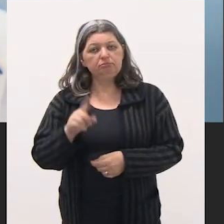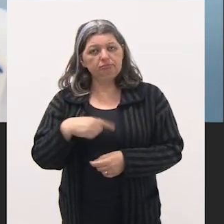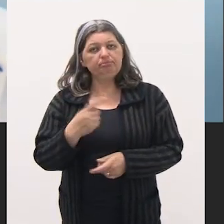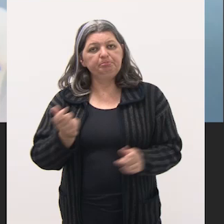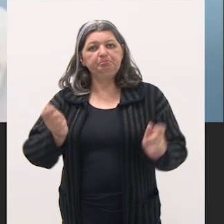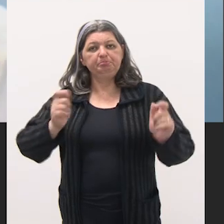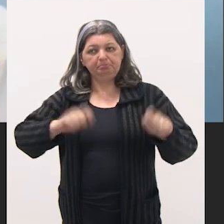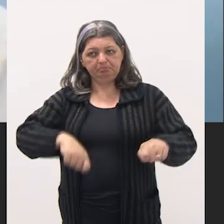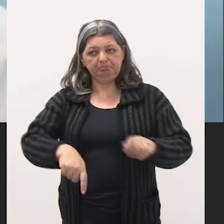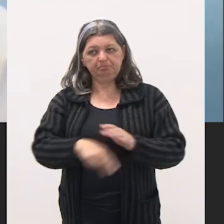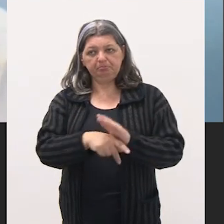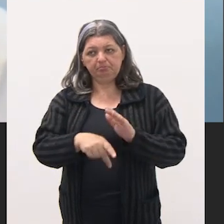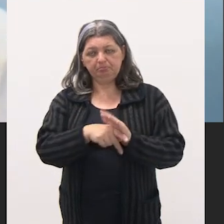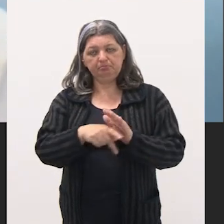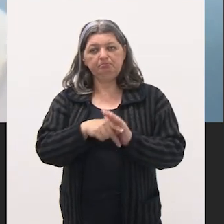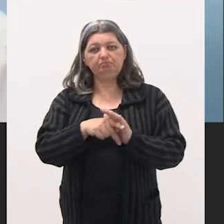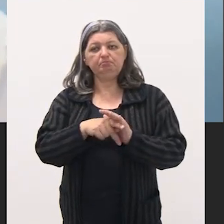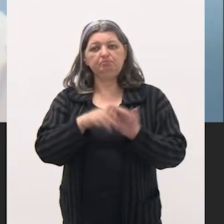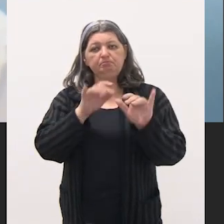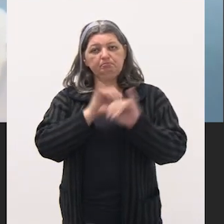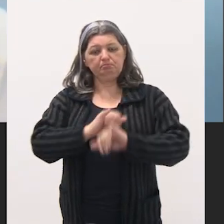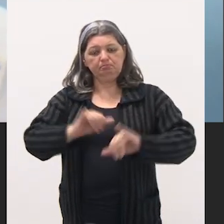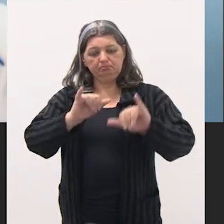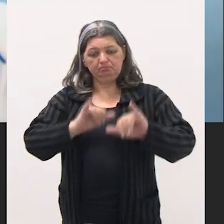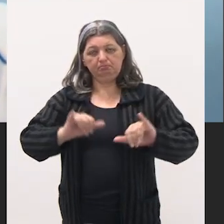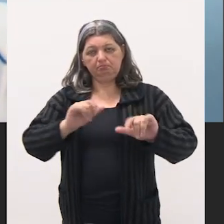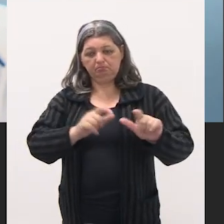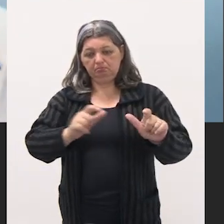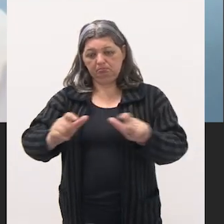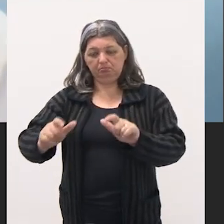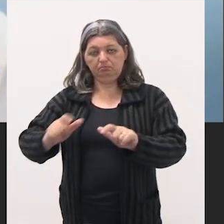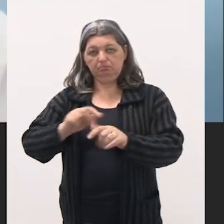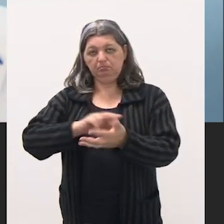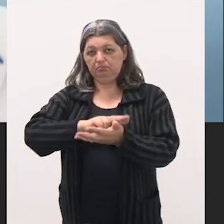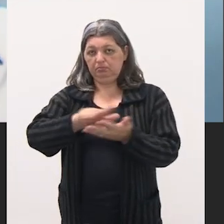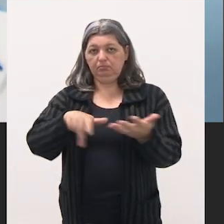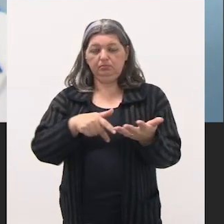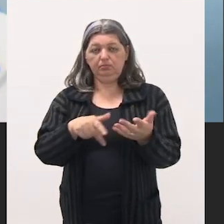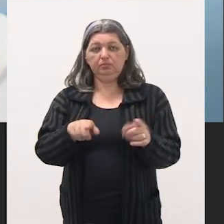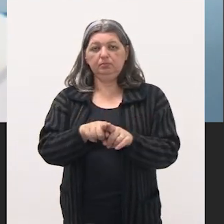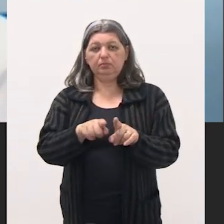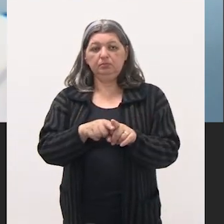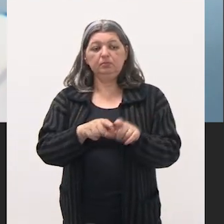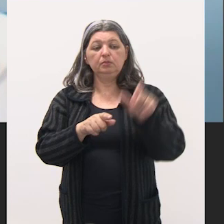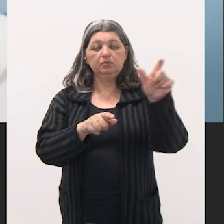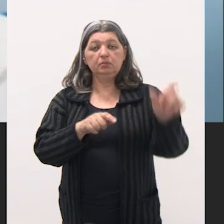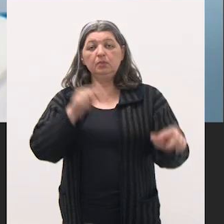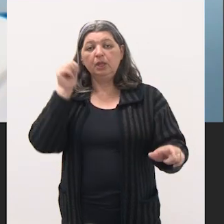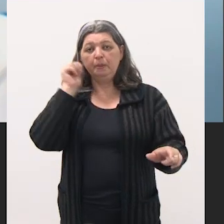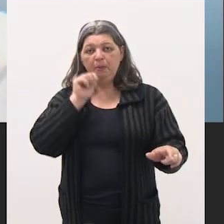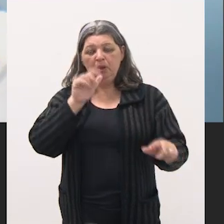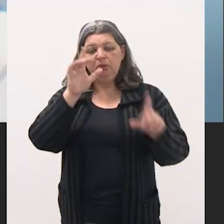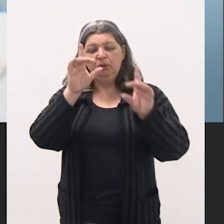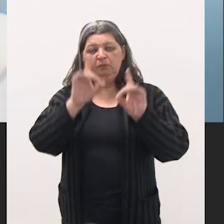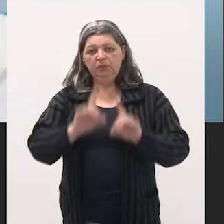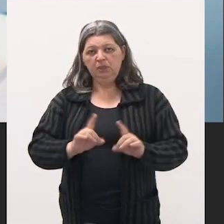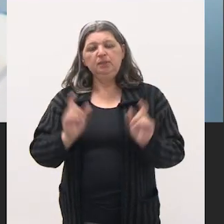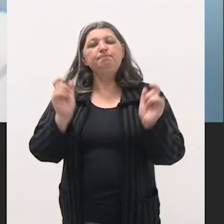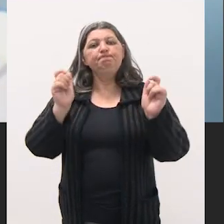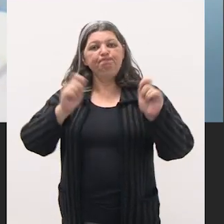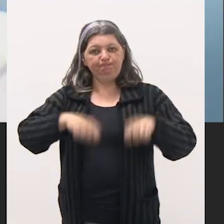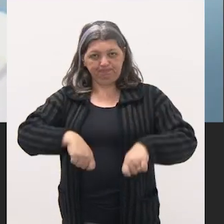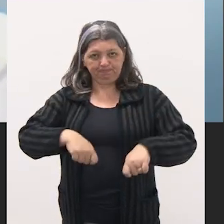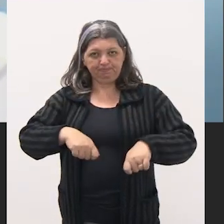uma política exitosa para outros lugares. Então, essas mulheres, elas podem, a partir